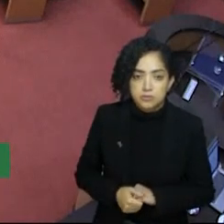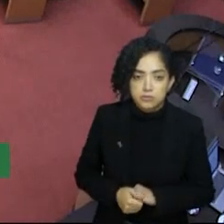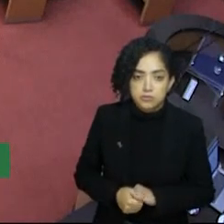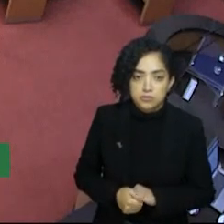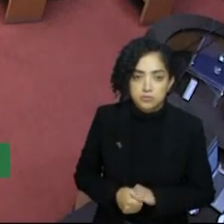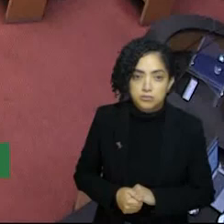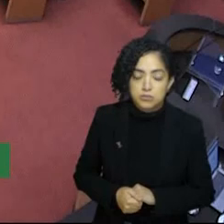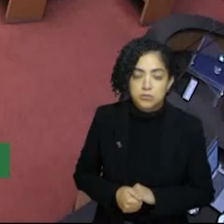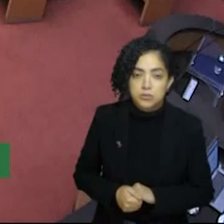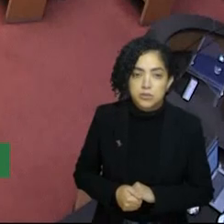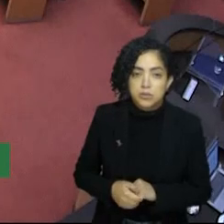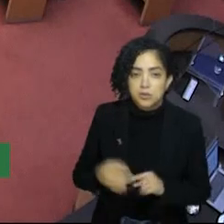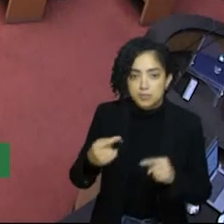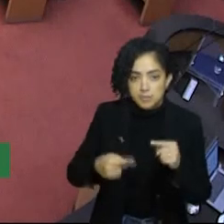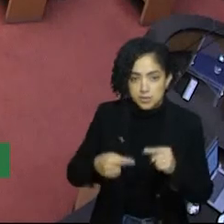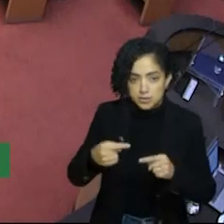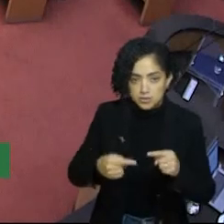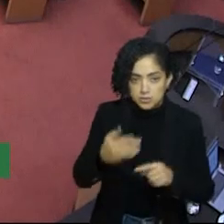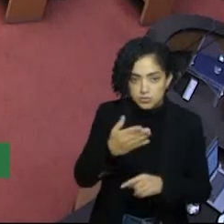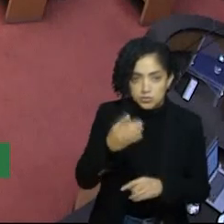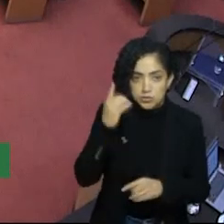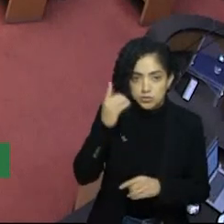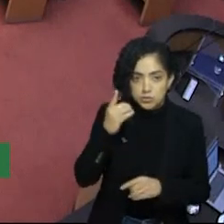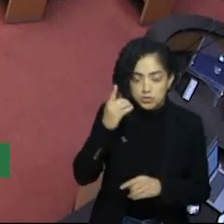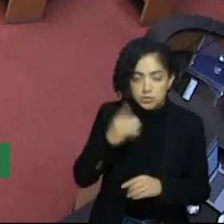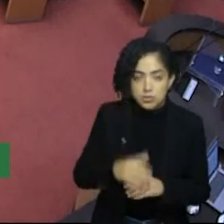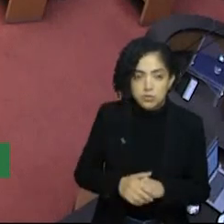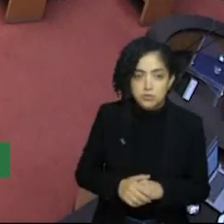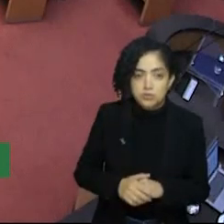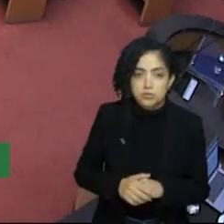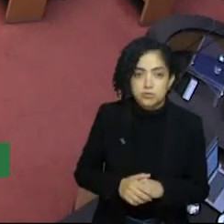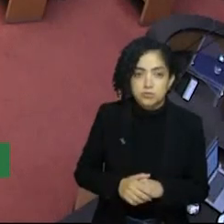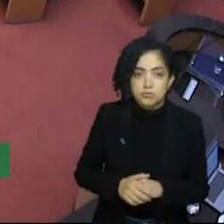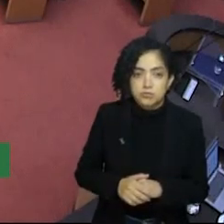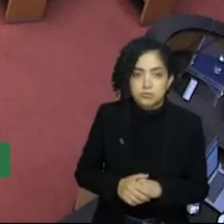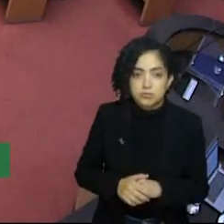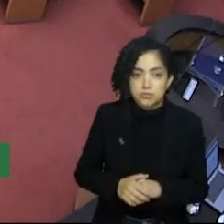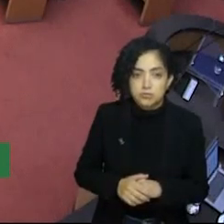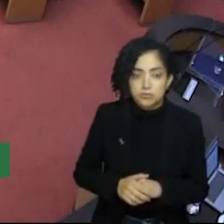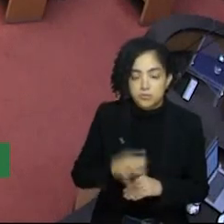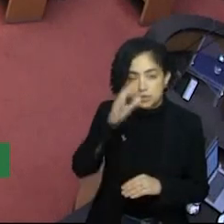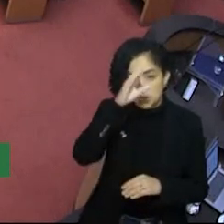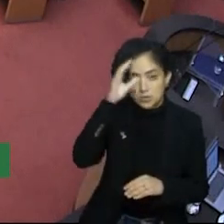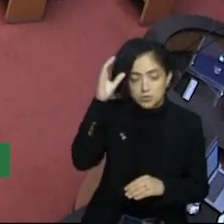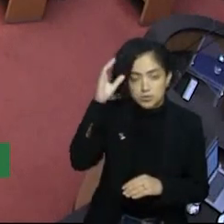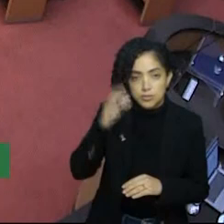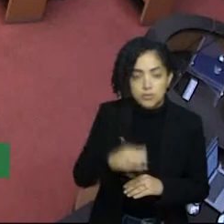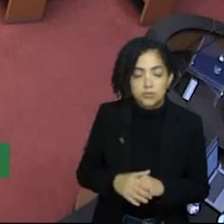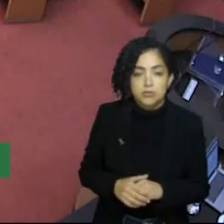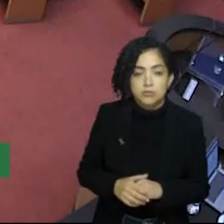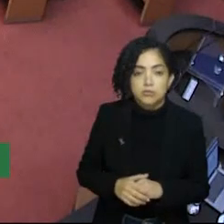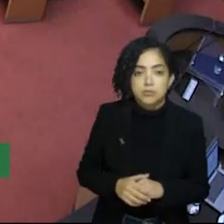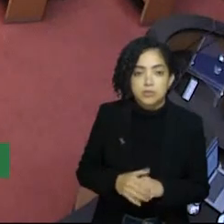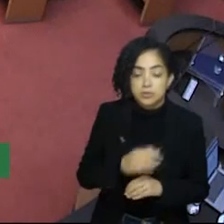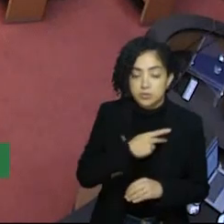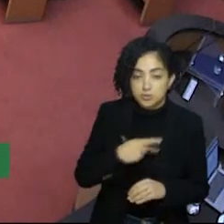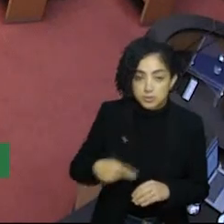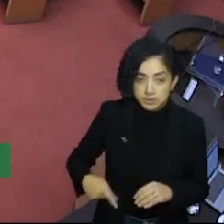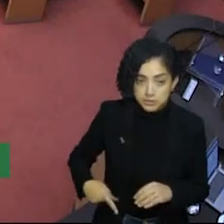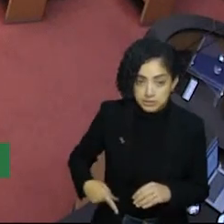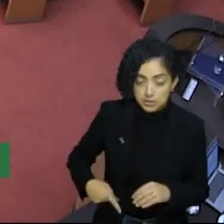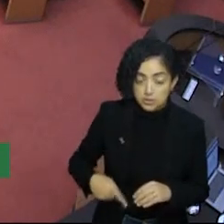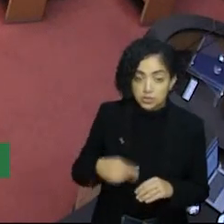Para discutir com a palavra o líder de governo, deputado Carlos Humberto. Senhor presidente, em ordem de Nadal, projeto de